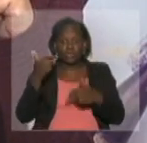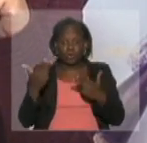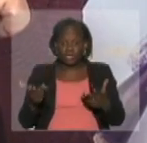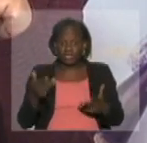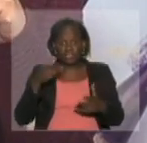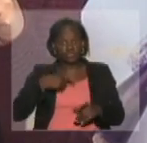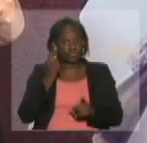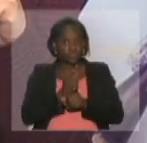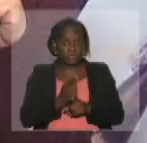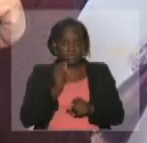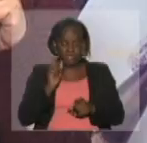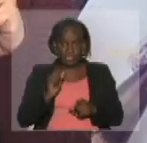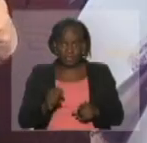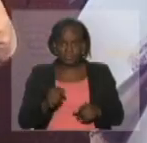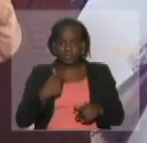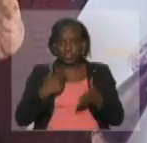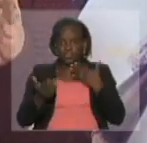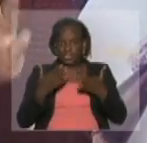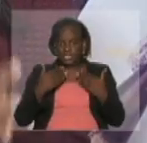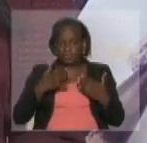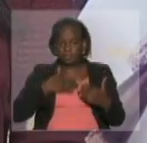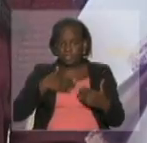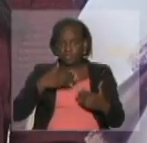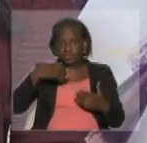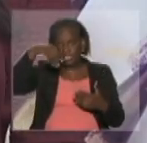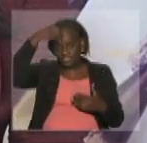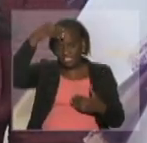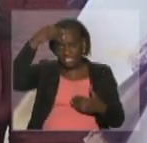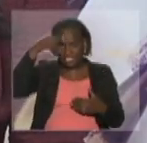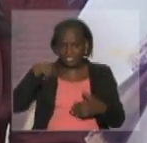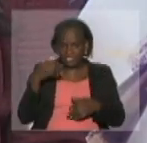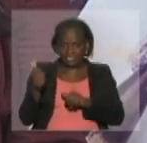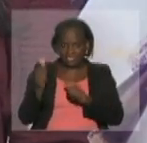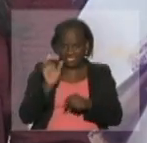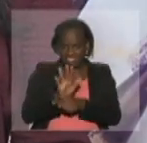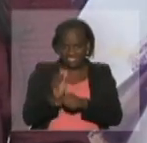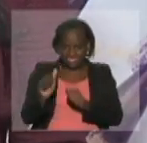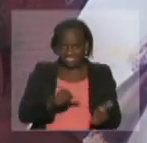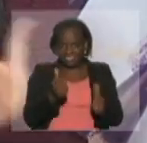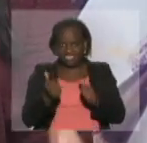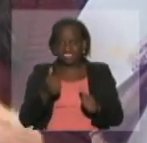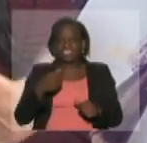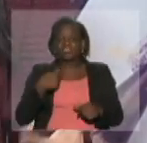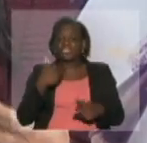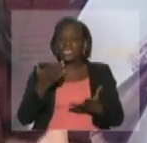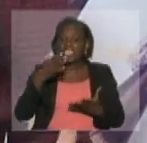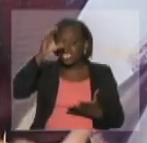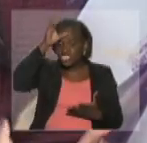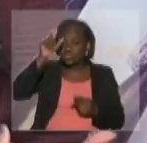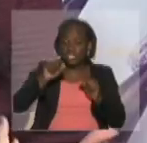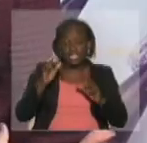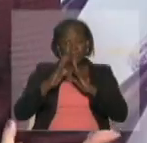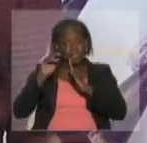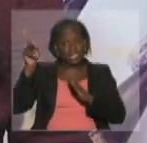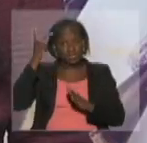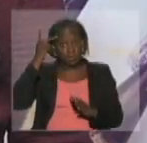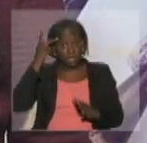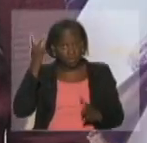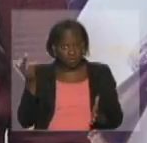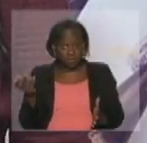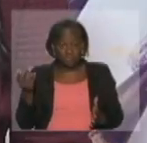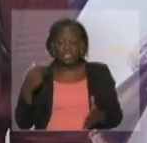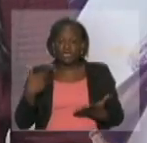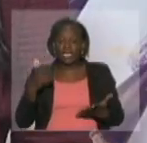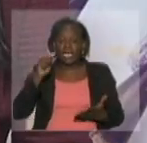sabem esse negócio de massinha que eu descobri. Eu estava conversando com o meu afilhado, e eu falei, o que você quer que a tia leve, não sei o que, ele mora em São